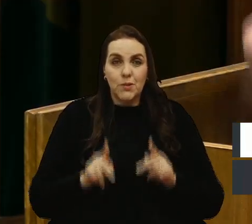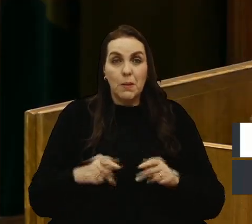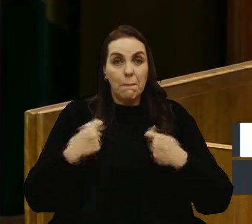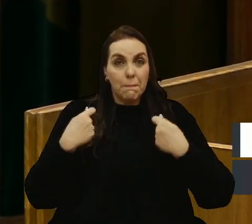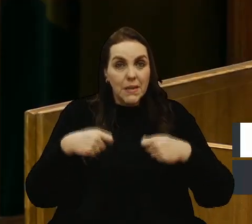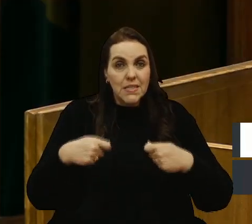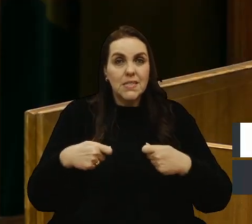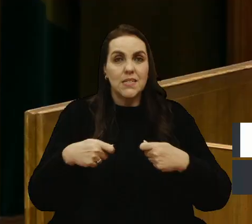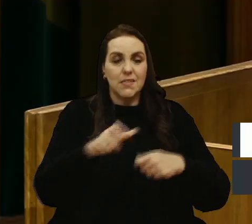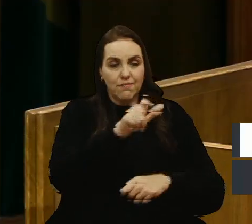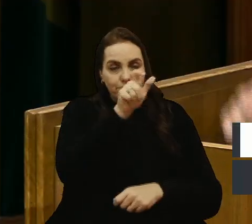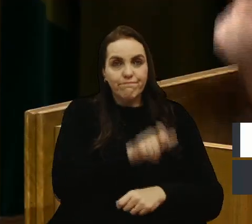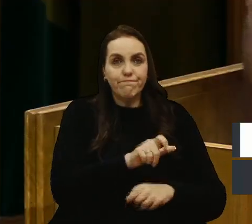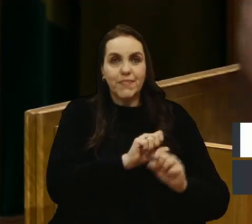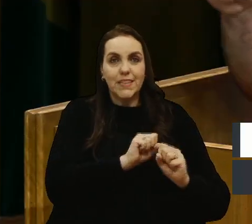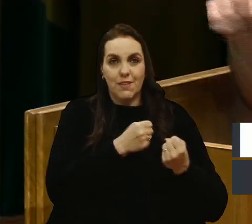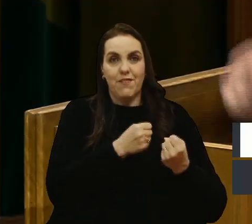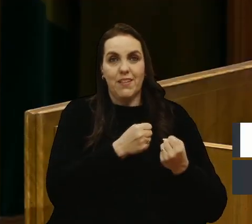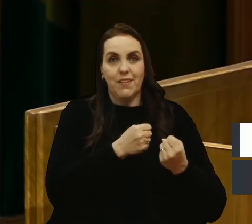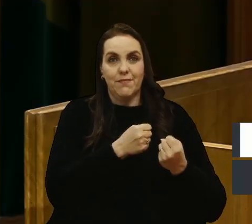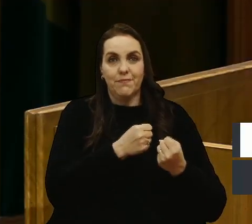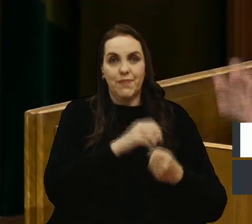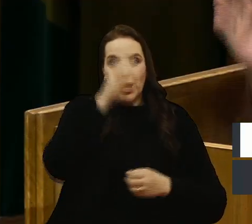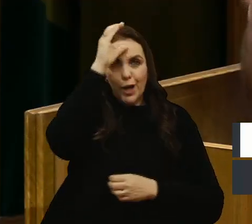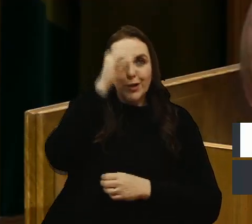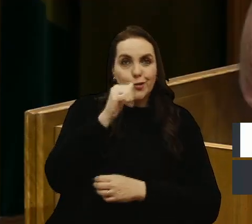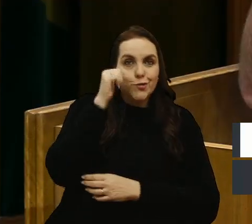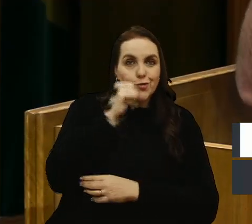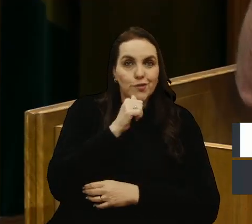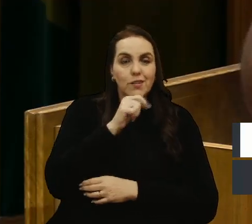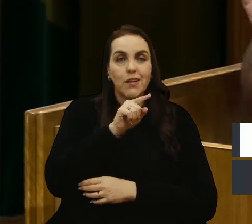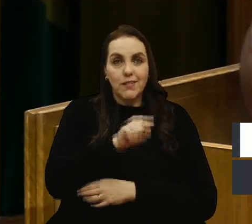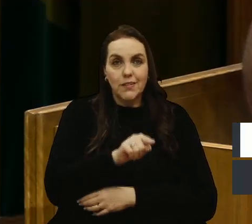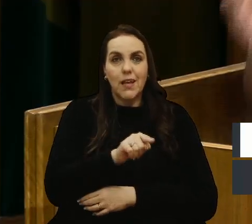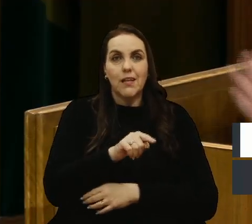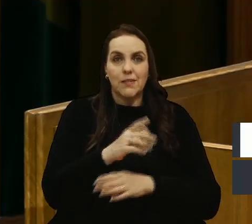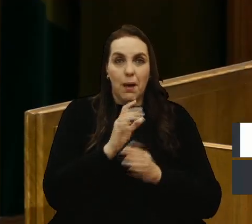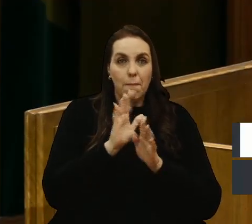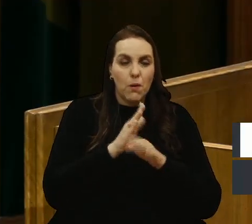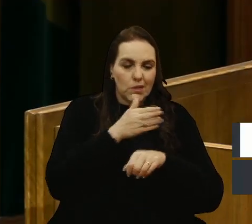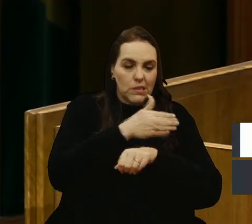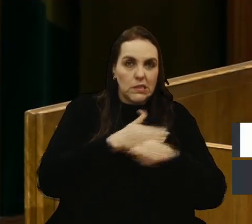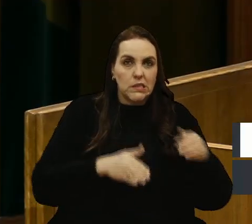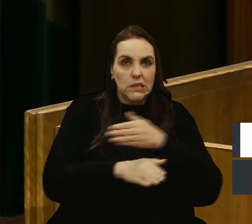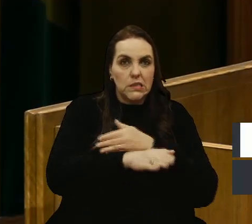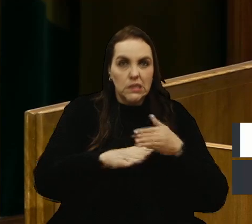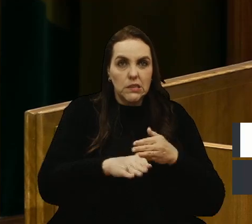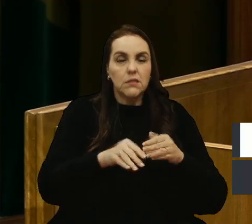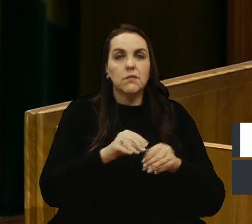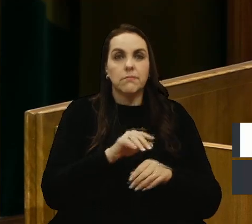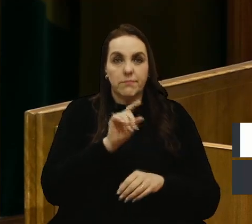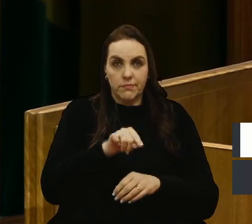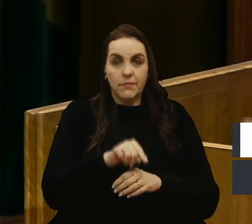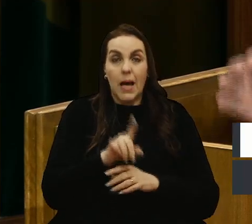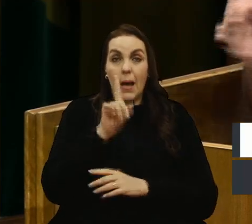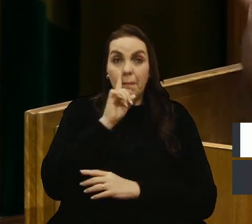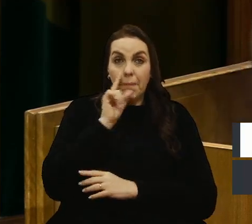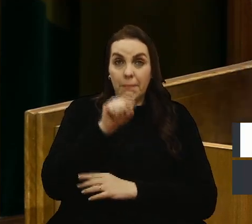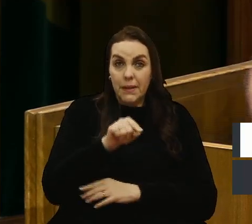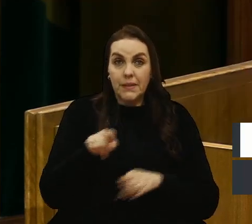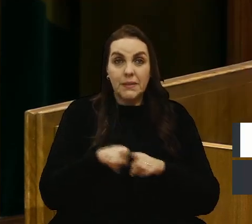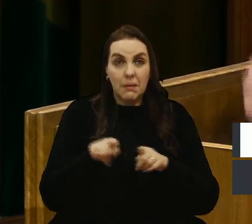ser defendidos. Aquelas tias que tiveram as suas mãos amputadas, as mães que